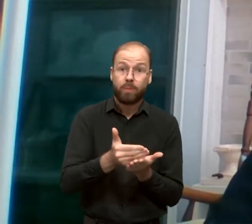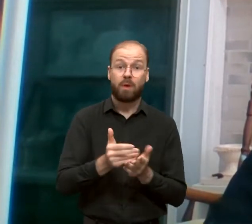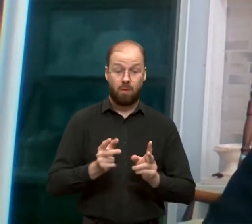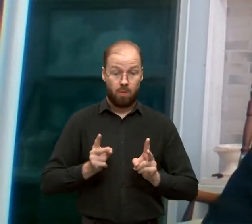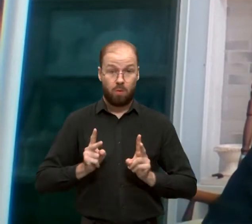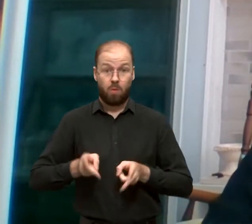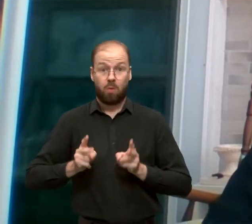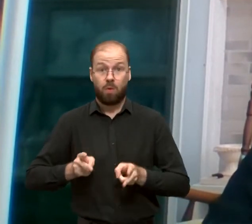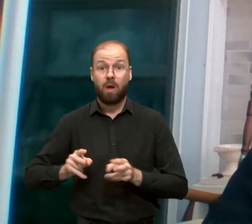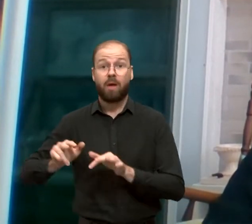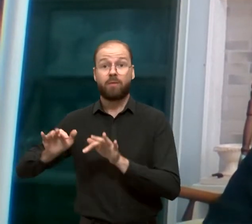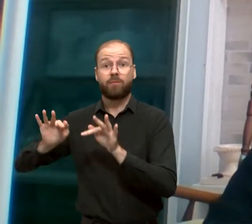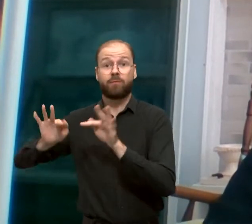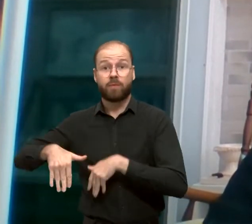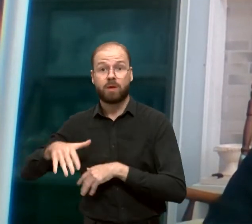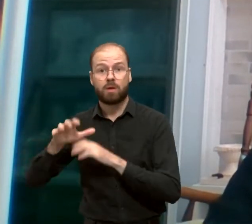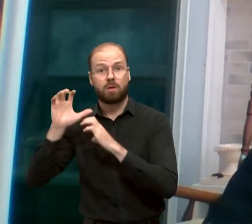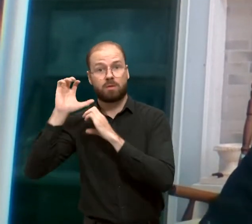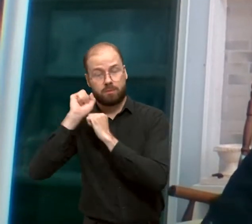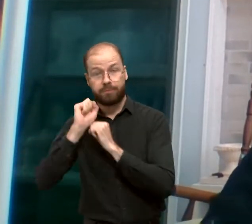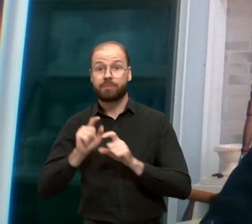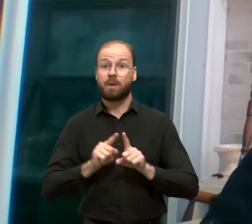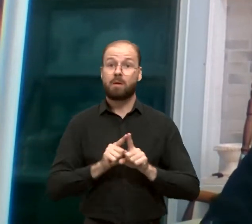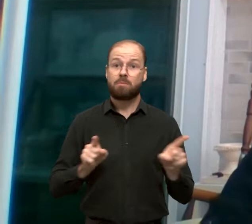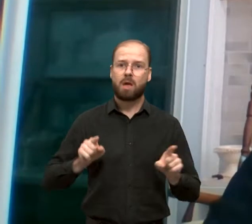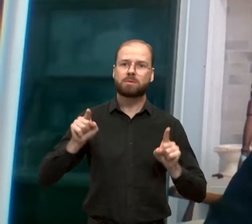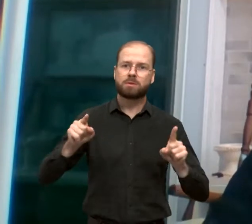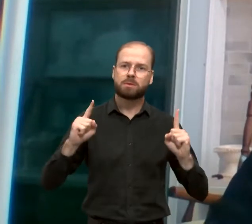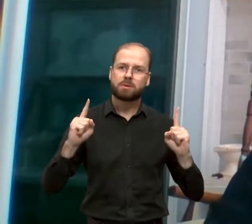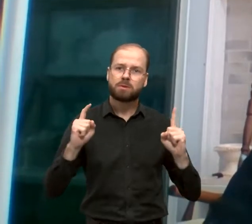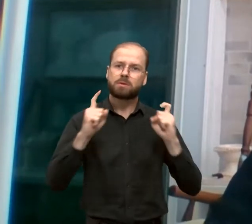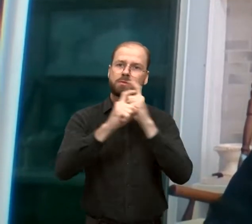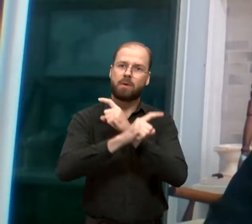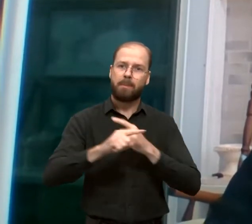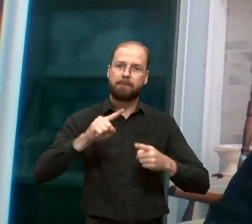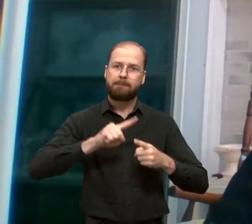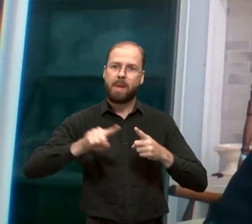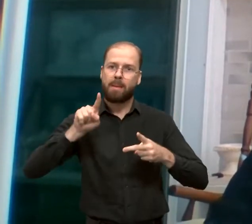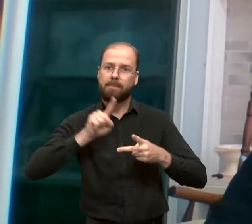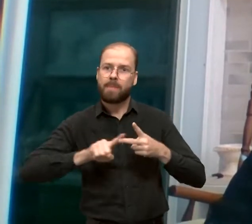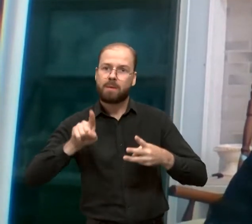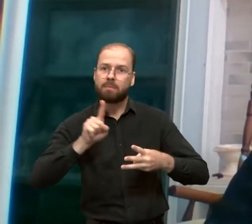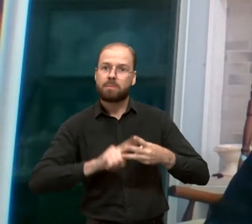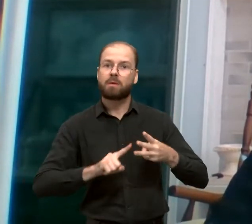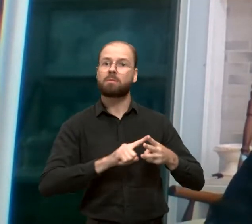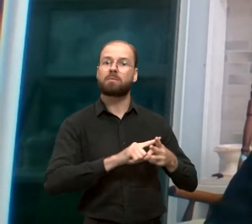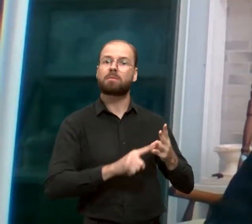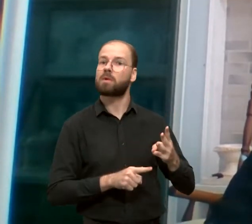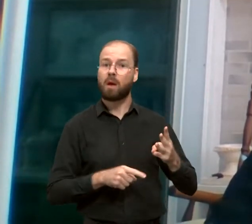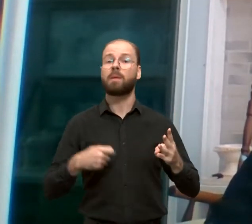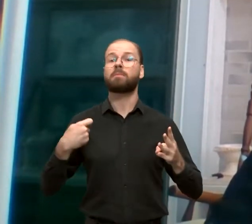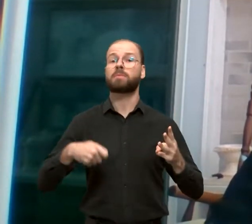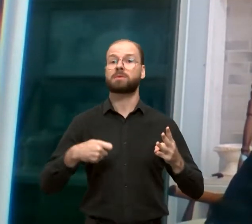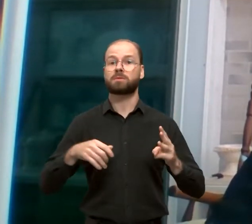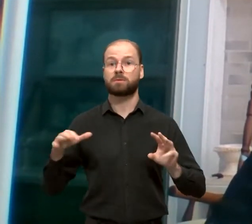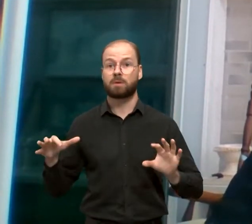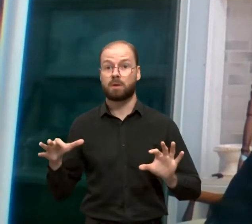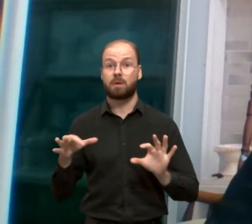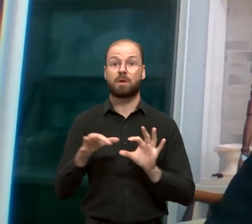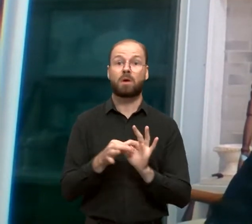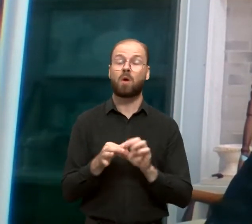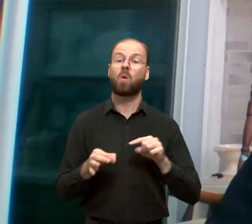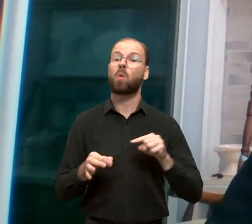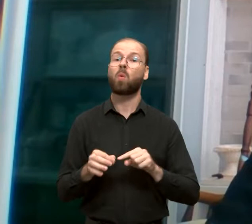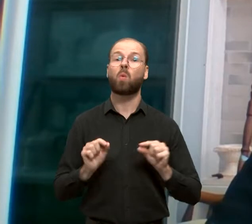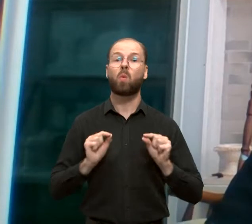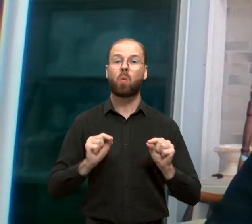o sono. Mas essa dificuldade, nesses três cenários, ela precisa vir acompanhada de um sono não reparador,